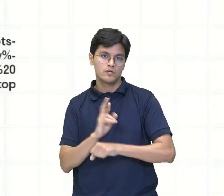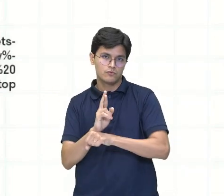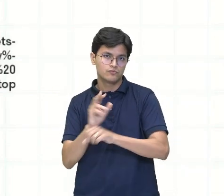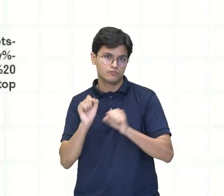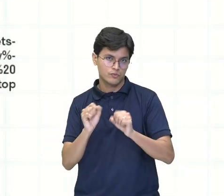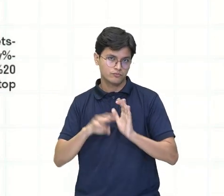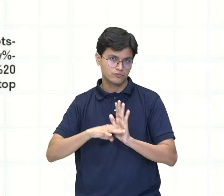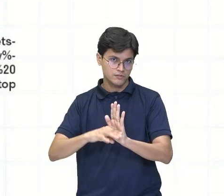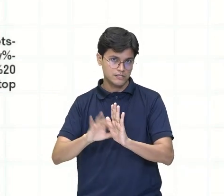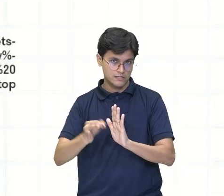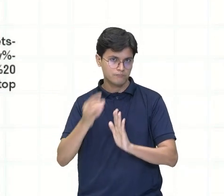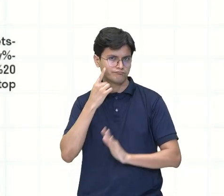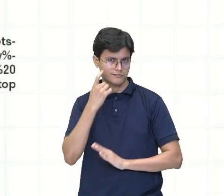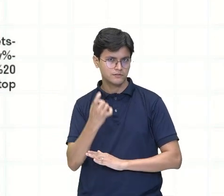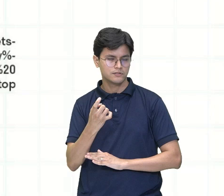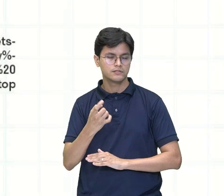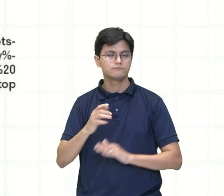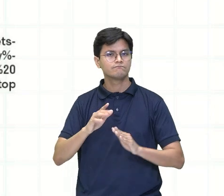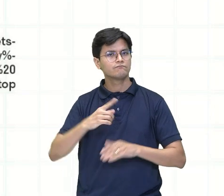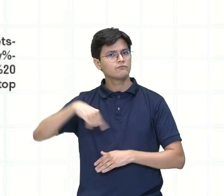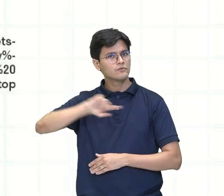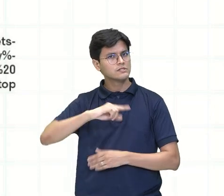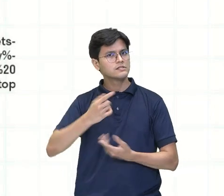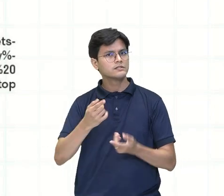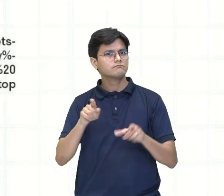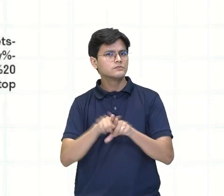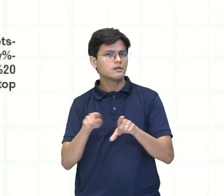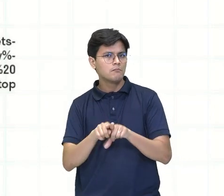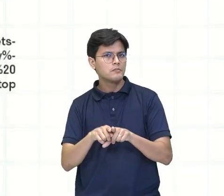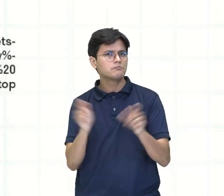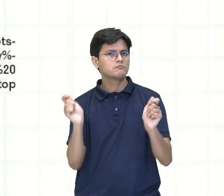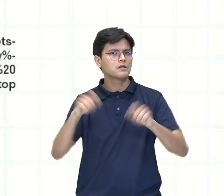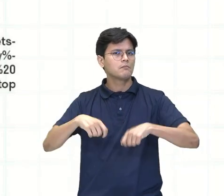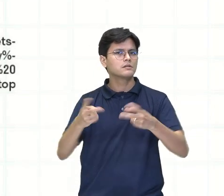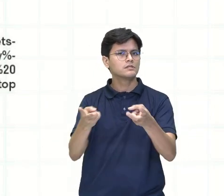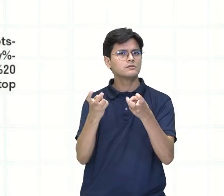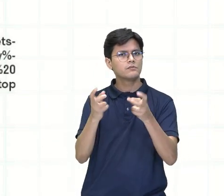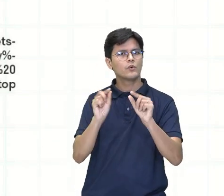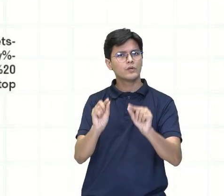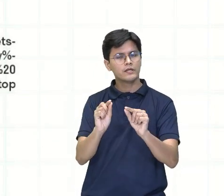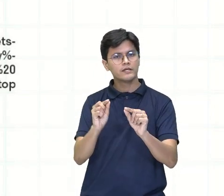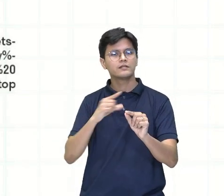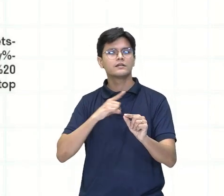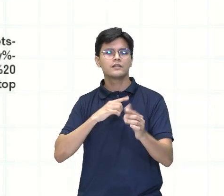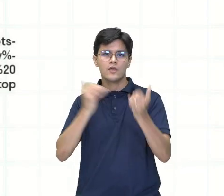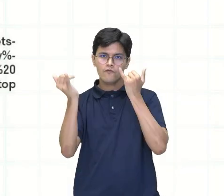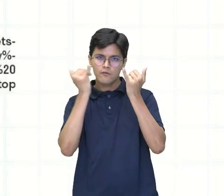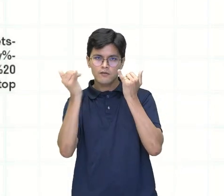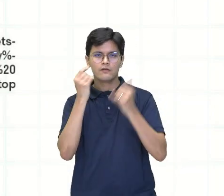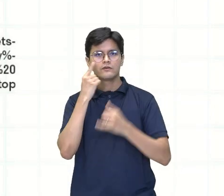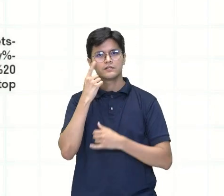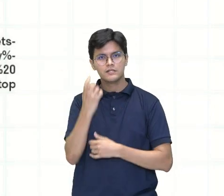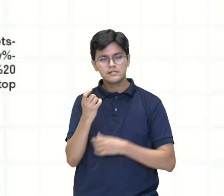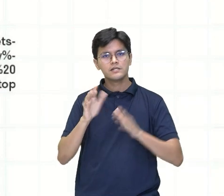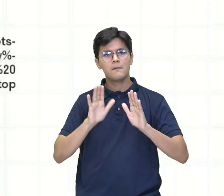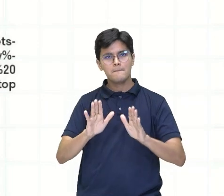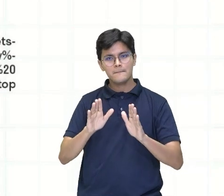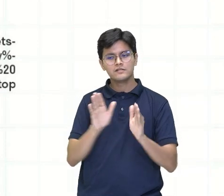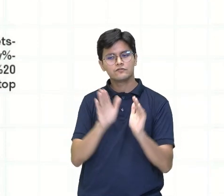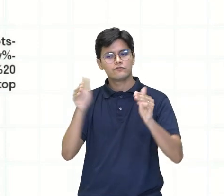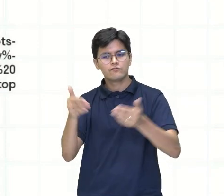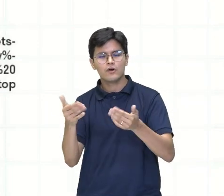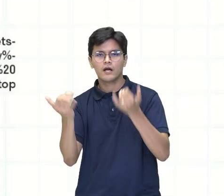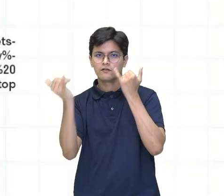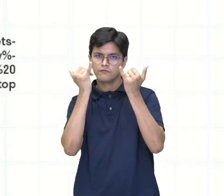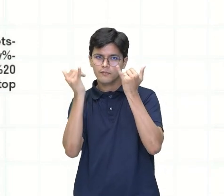certo? E vocês puderam notar, né, além da informação, que é muito interessante, vocês puderam notar algumas palavras que estavam em destaque, não é